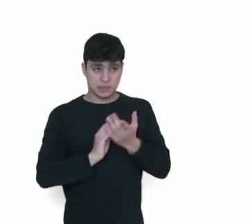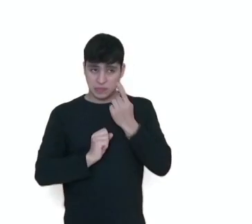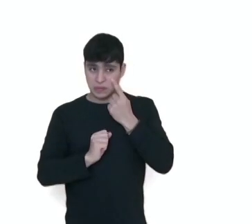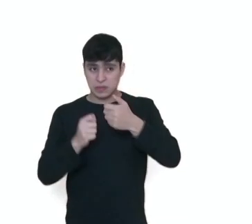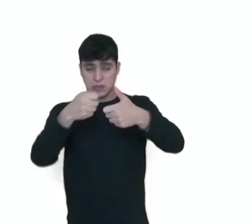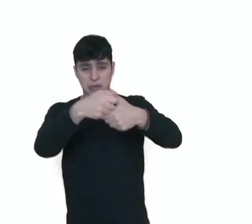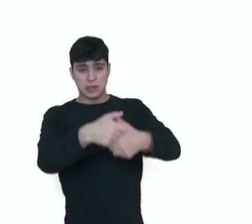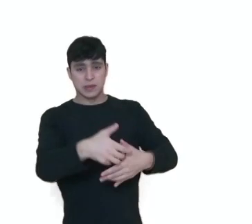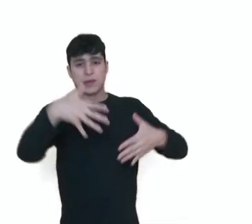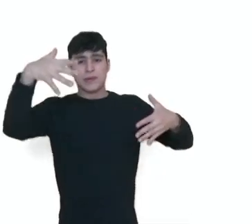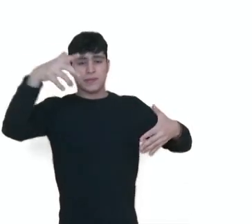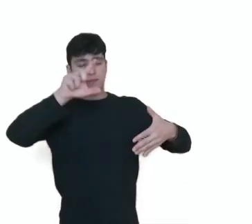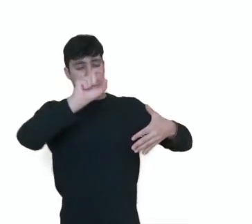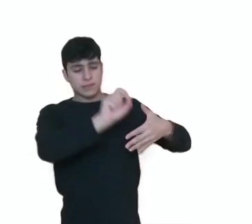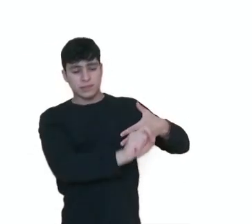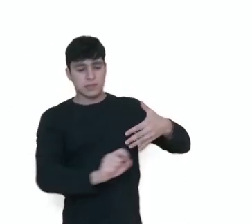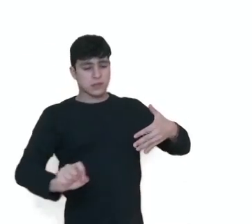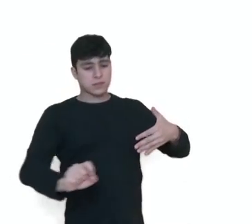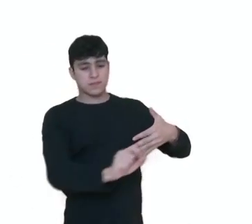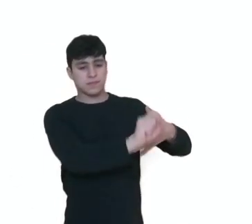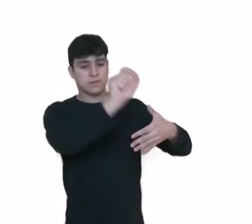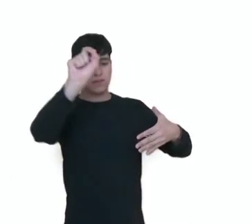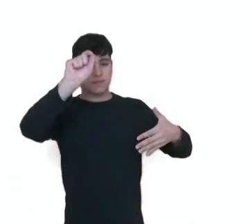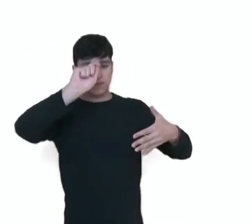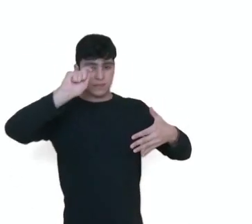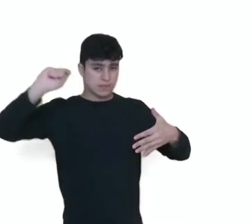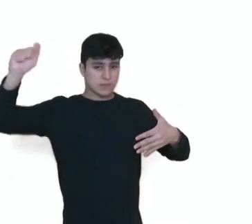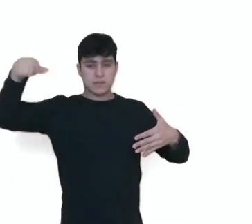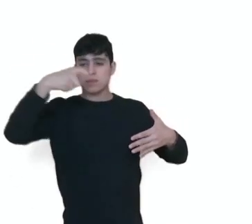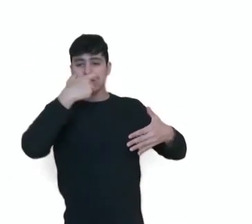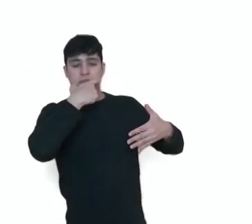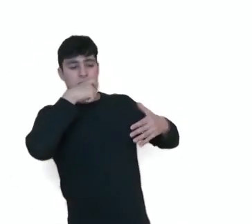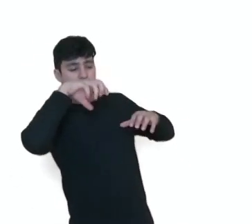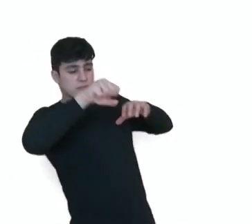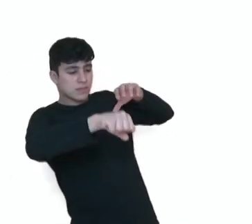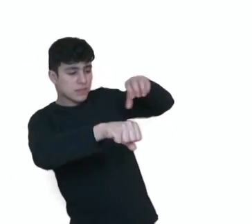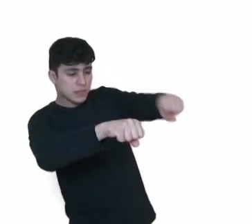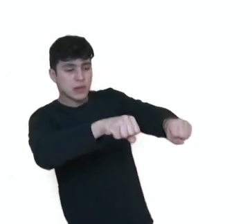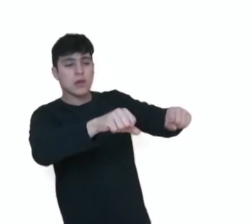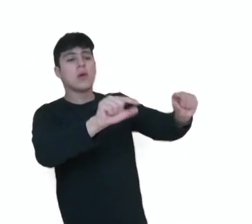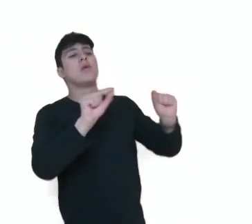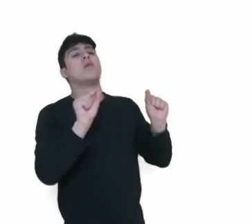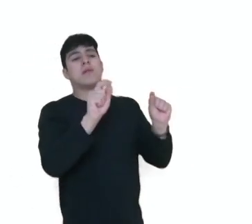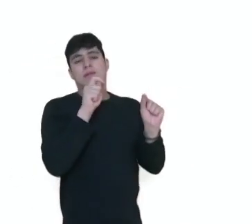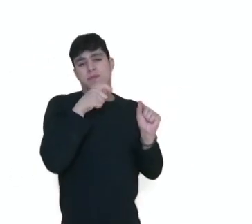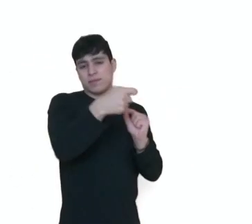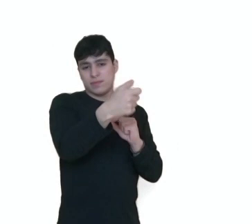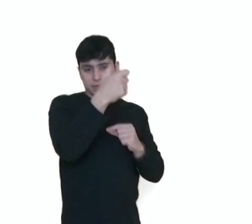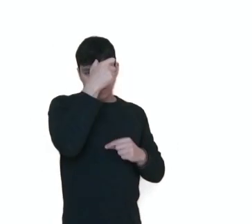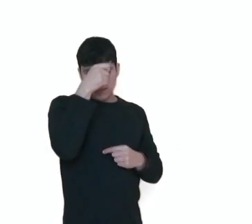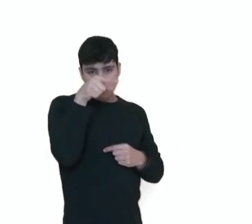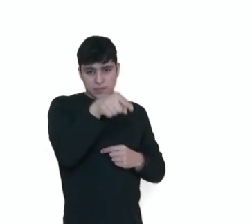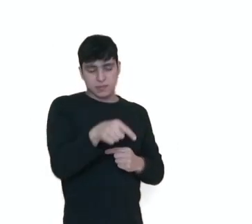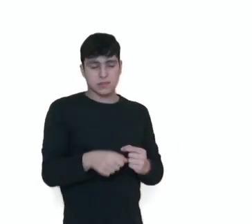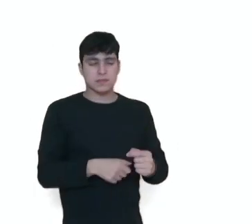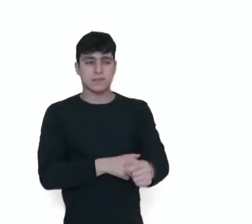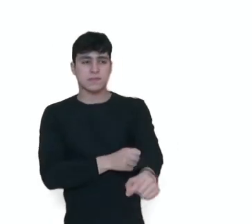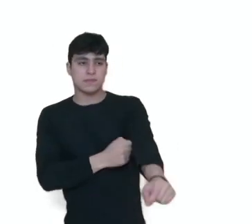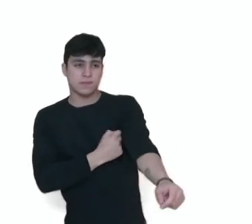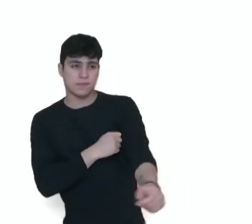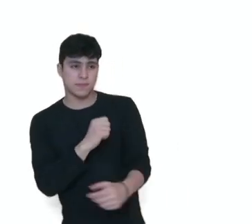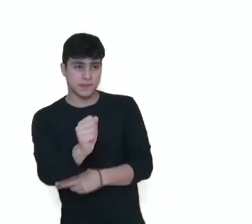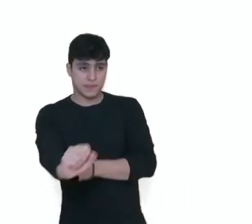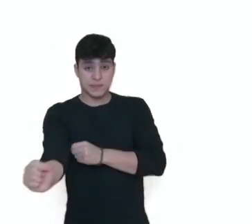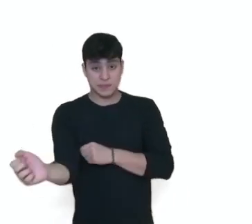que mostra, então, esse Império Britânico dentro do que é a Índia. Bom,